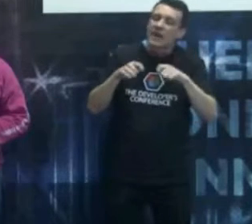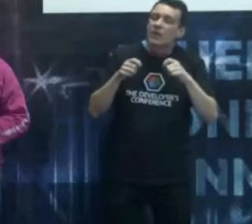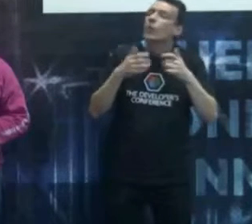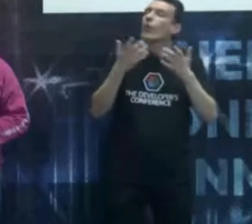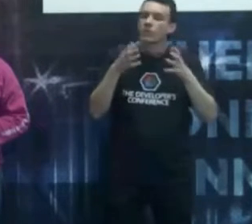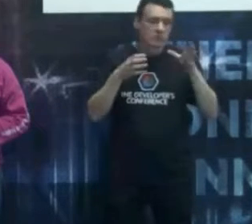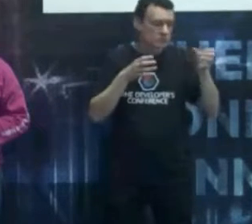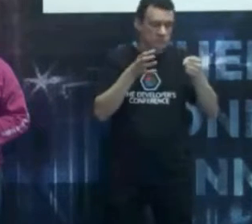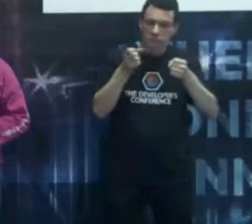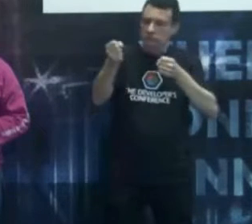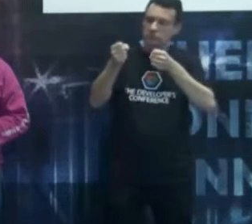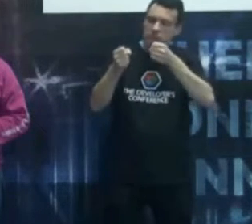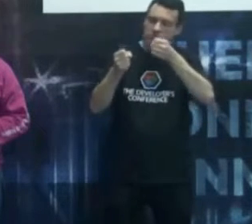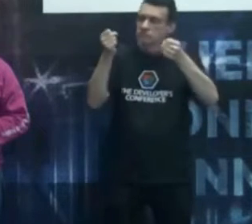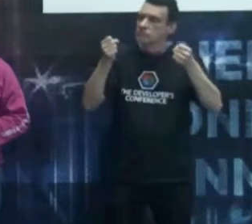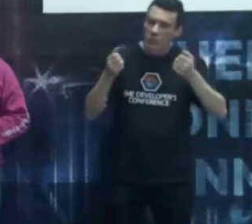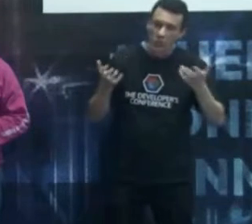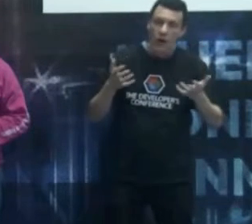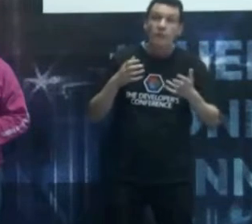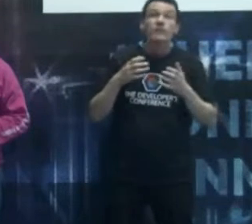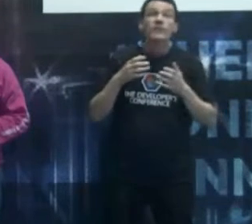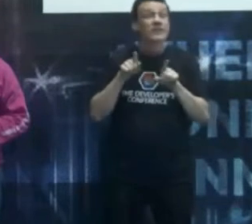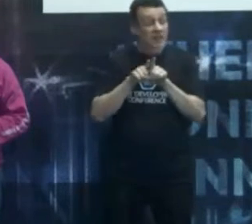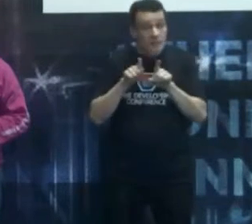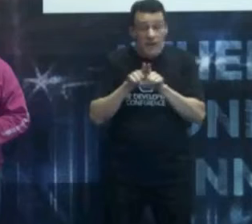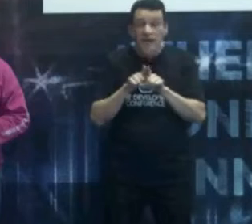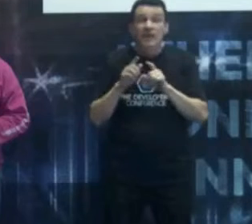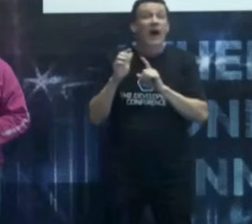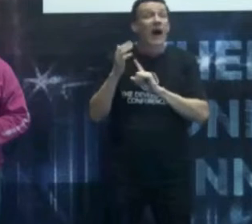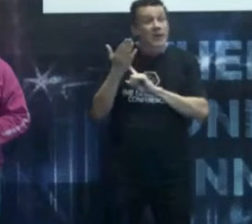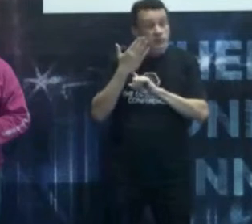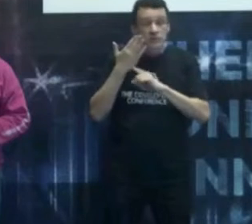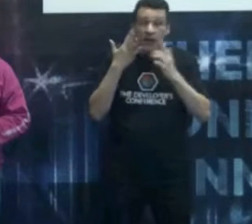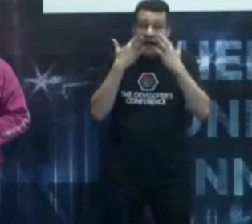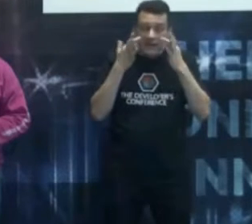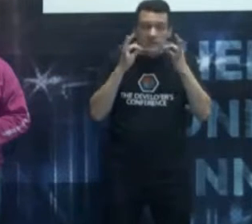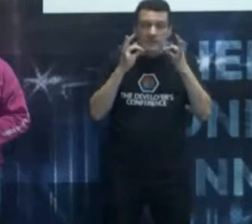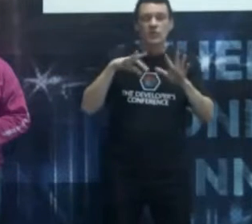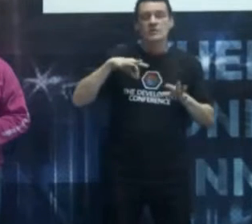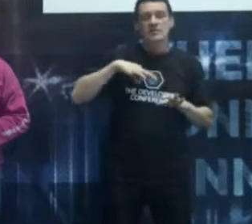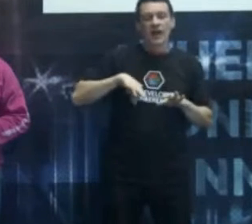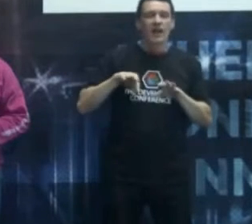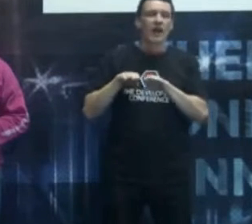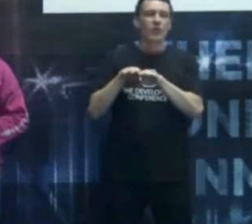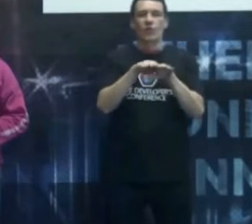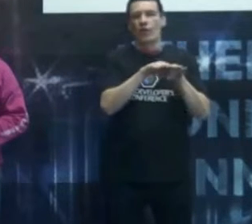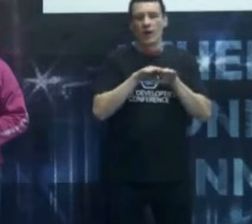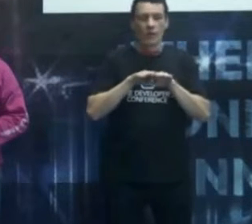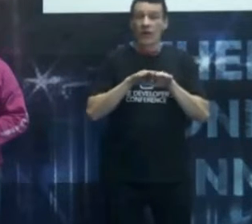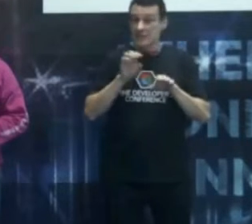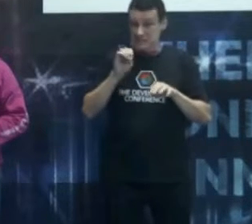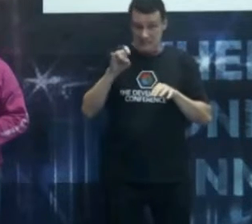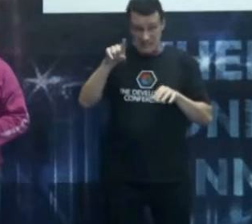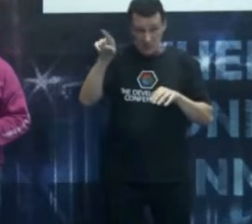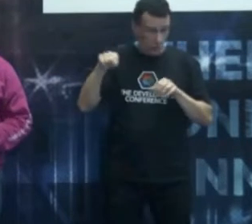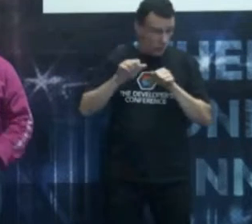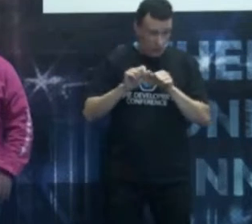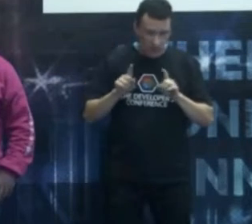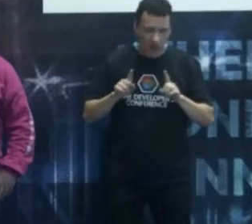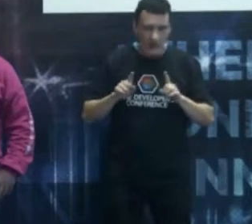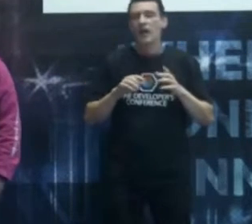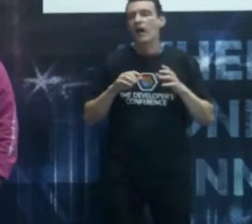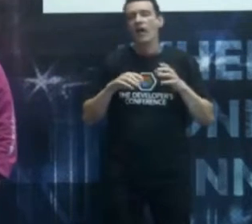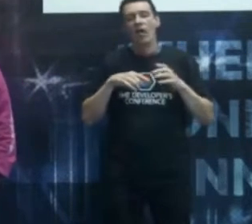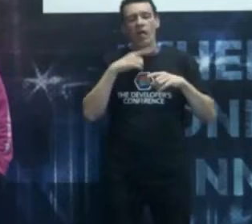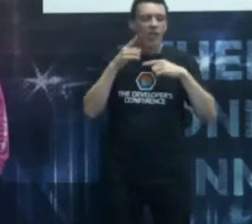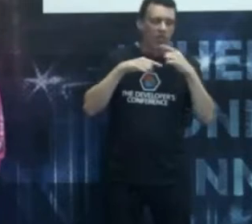salários, que os salários fossem iguais, né? E para tudo isso, não conseguia andar. E a partir do momento que eles compram, que a liderança compra isso com a